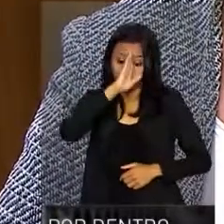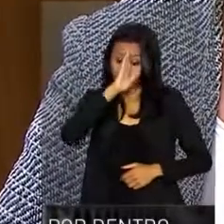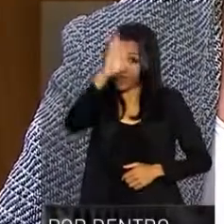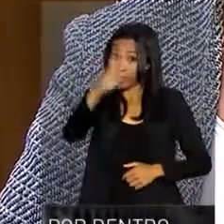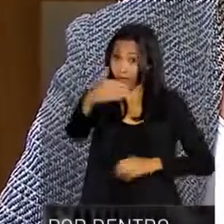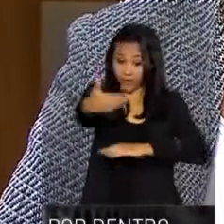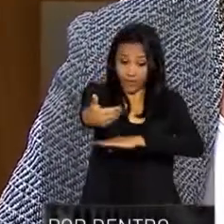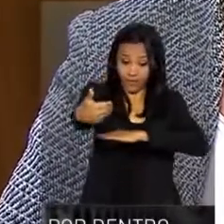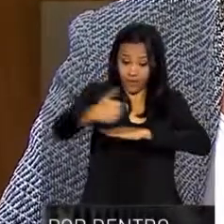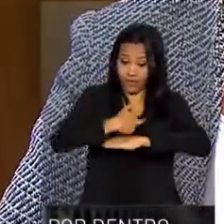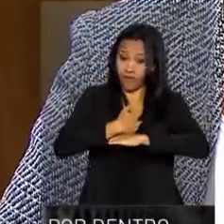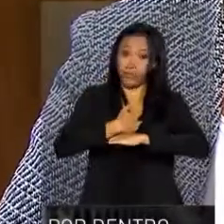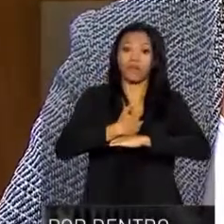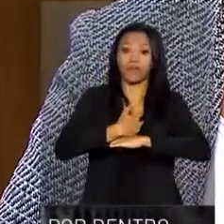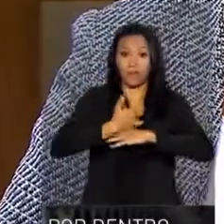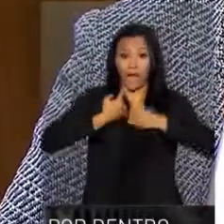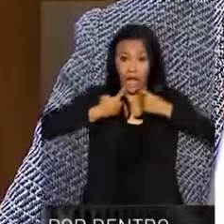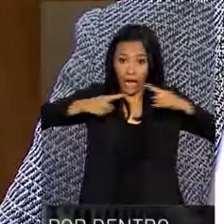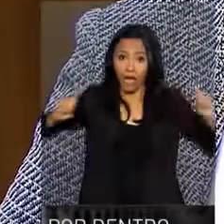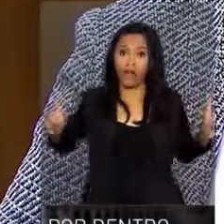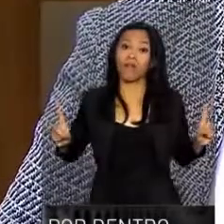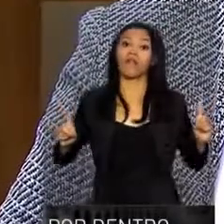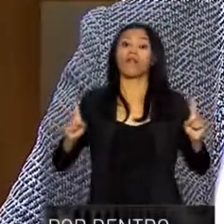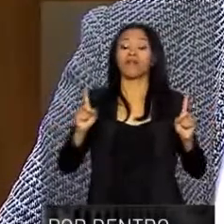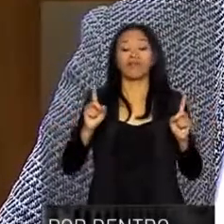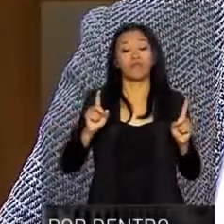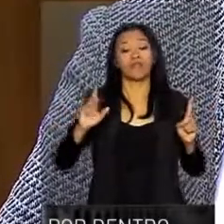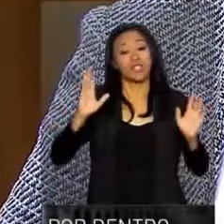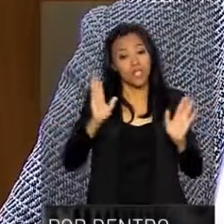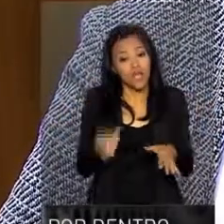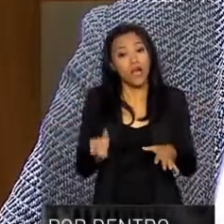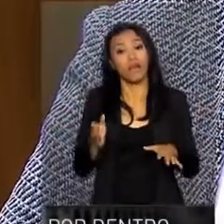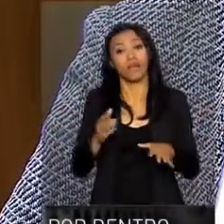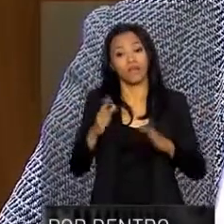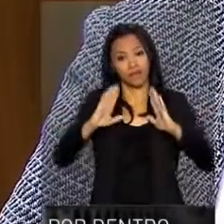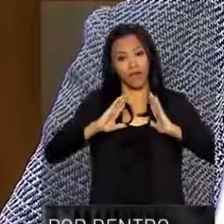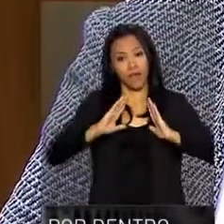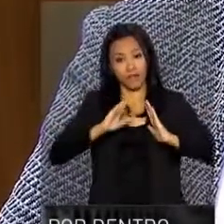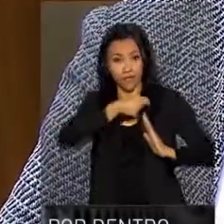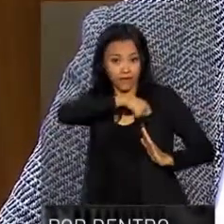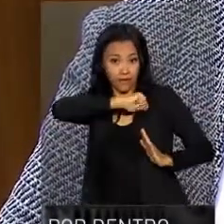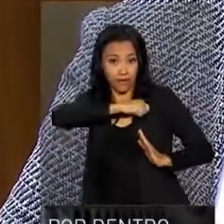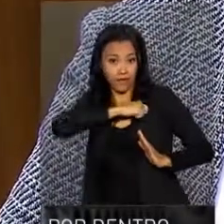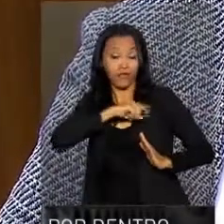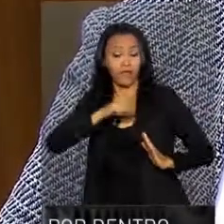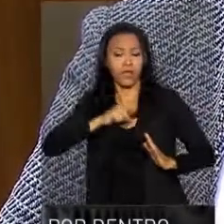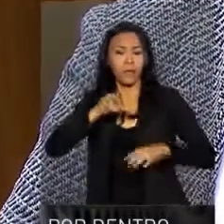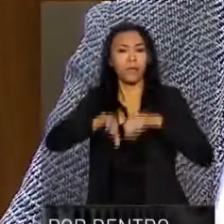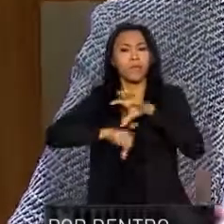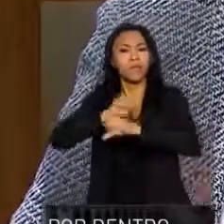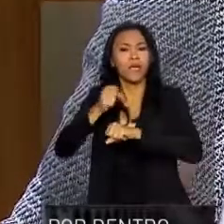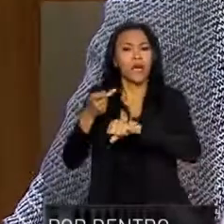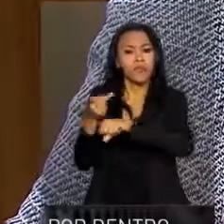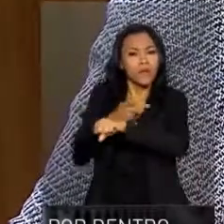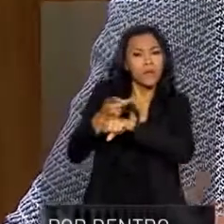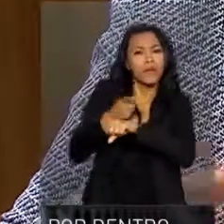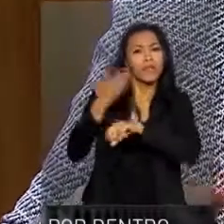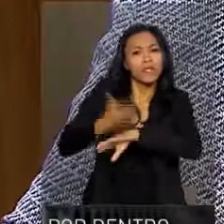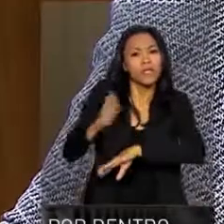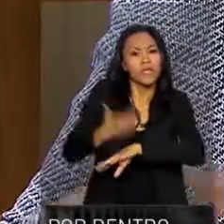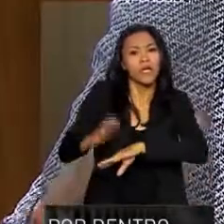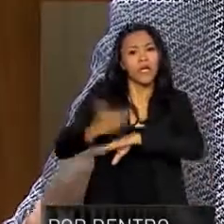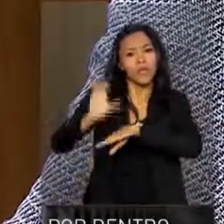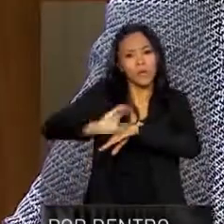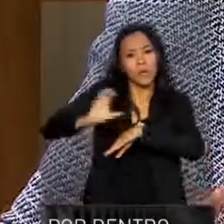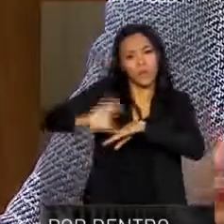pensar denúncia ela já tem já tem buscado uma capacitação já tem trabalhado nessa conscientização sabe agora o que precisamos talvez